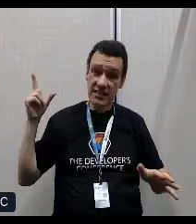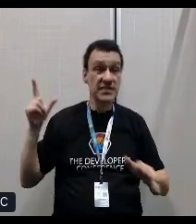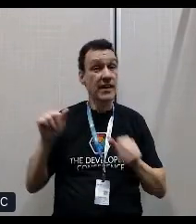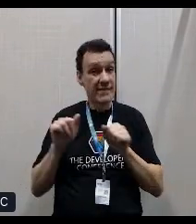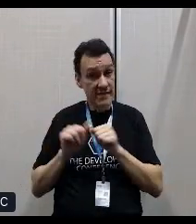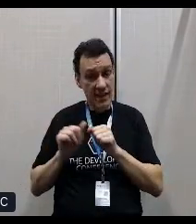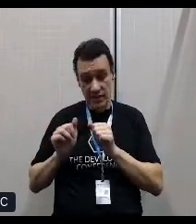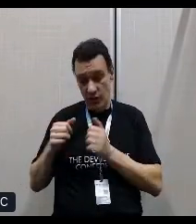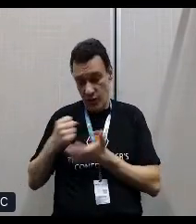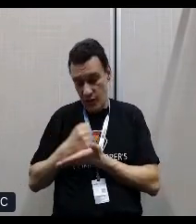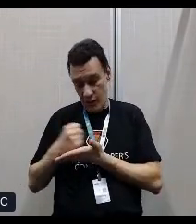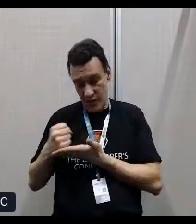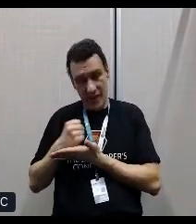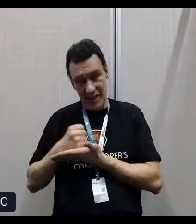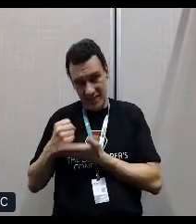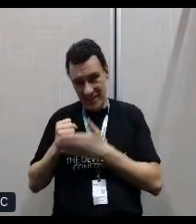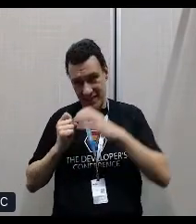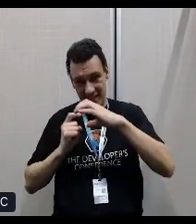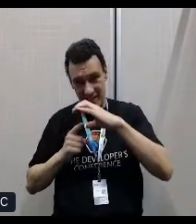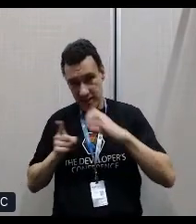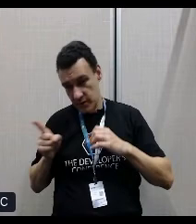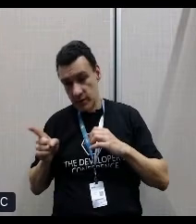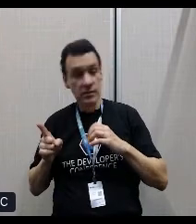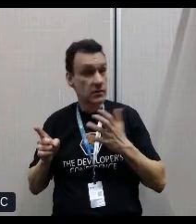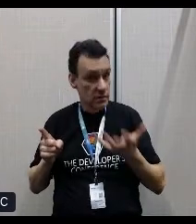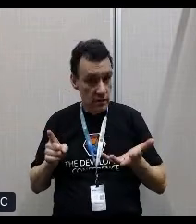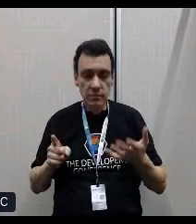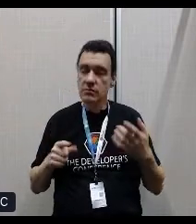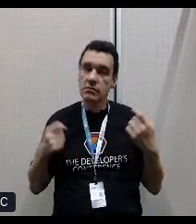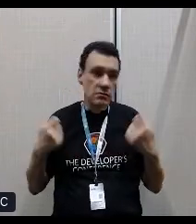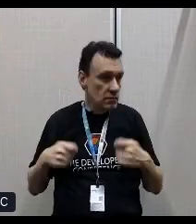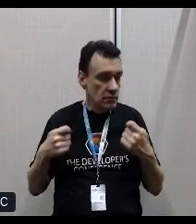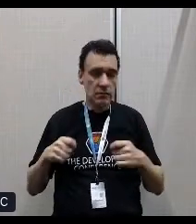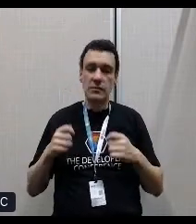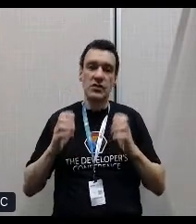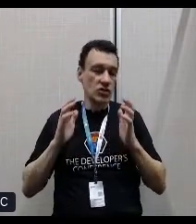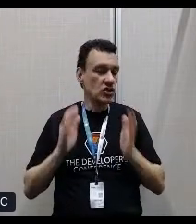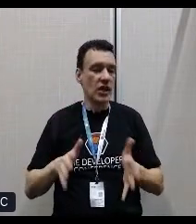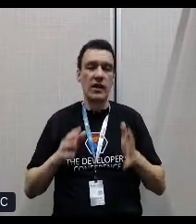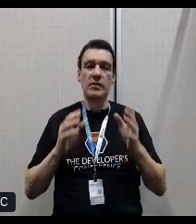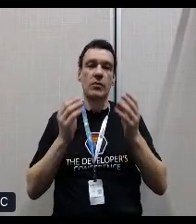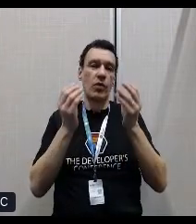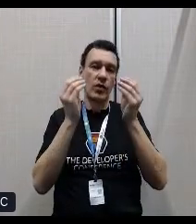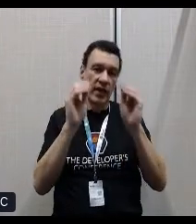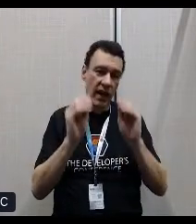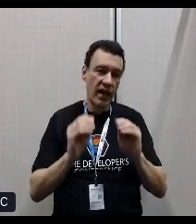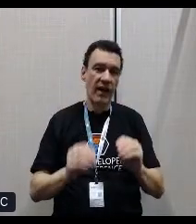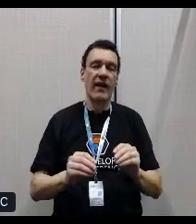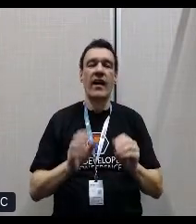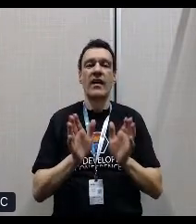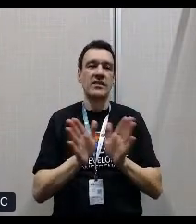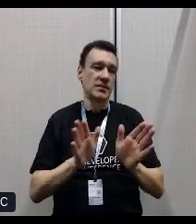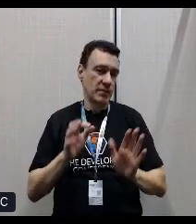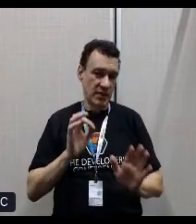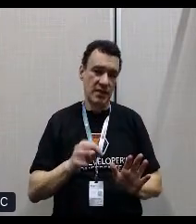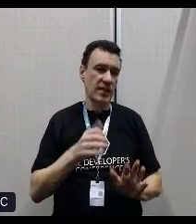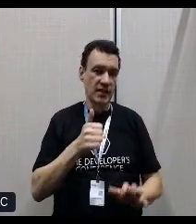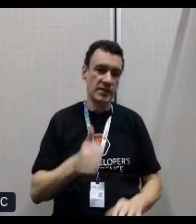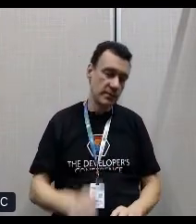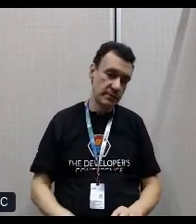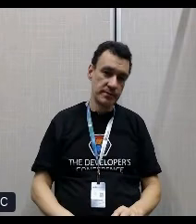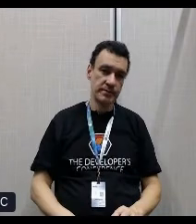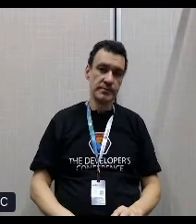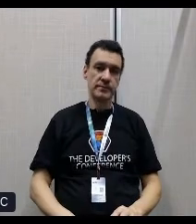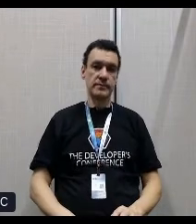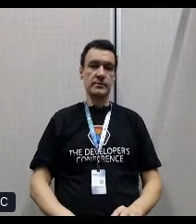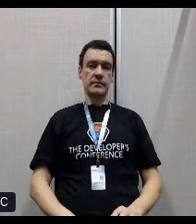pesquisa, de todas as etapas a gente fala e a gente produz acessibilidade. E daí aqui eu trouxe alguns casos de uso, né, do dia